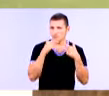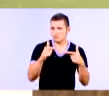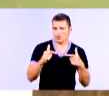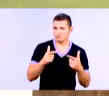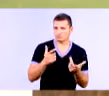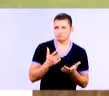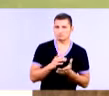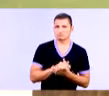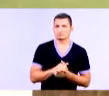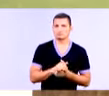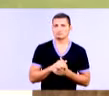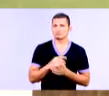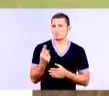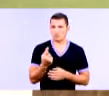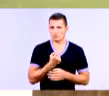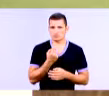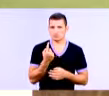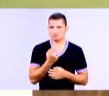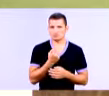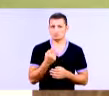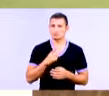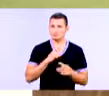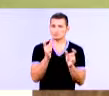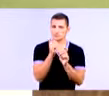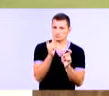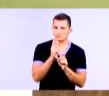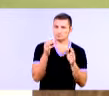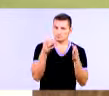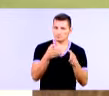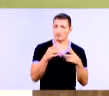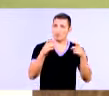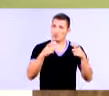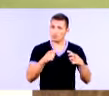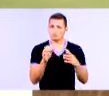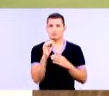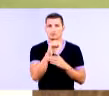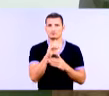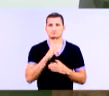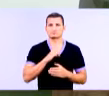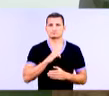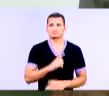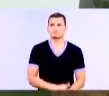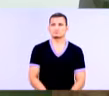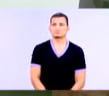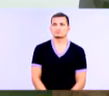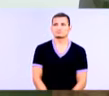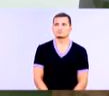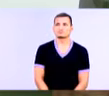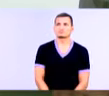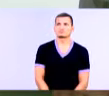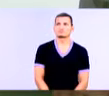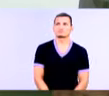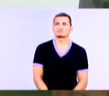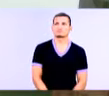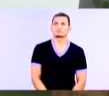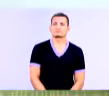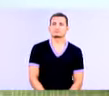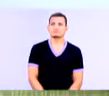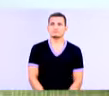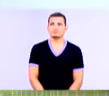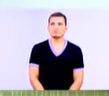mesmo. Lógico que tem a estrutura específica e onde deve ser colocado. Perfeito, professor. Perfeito.